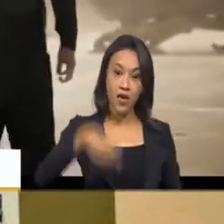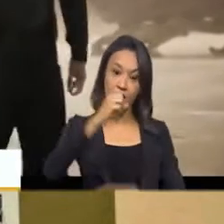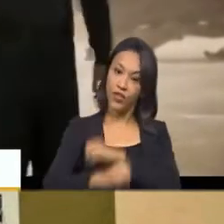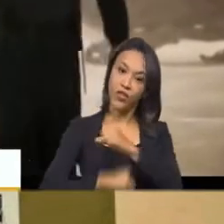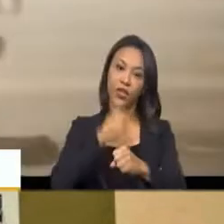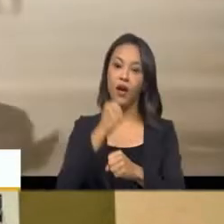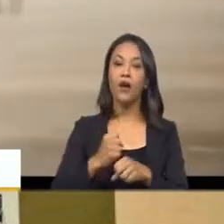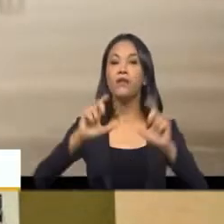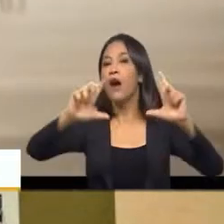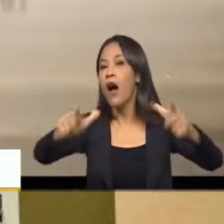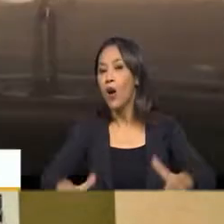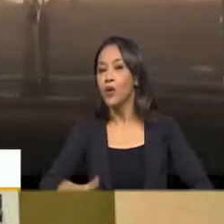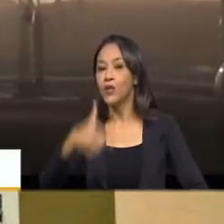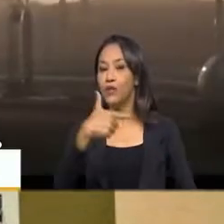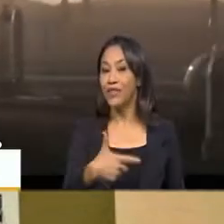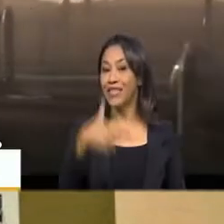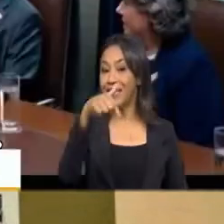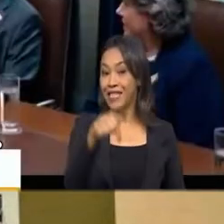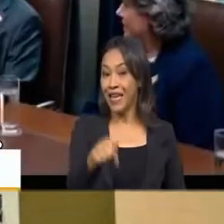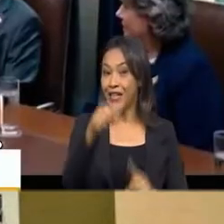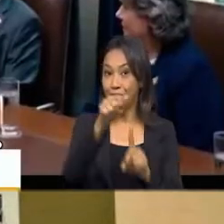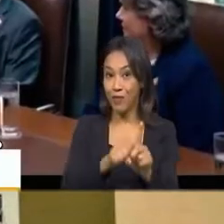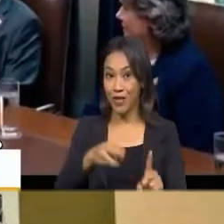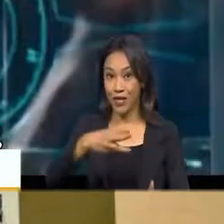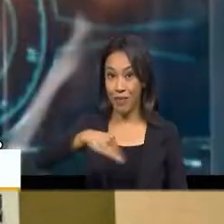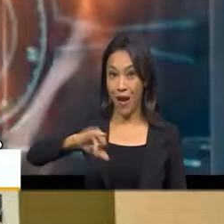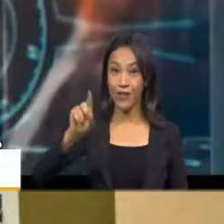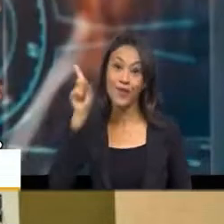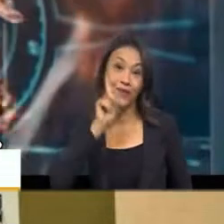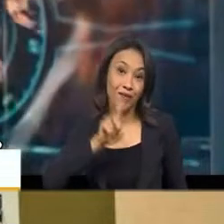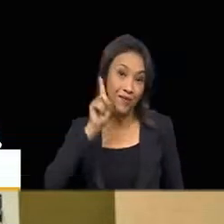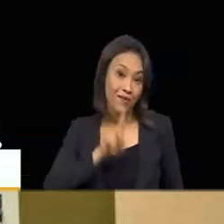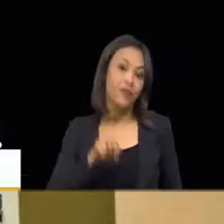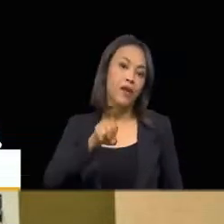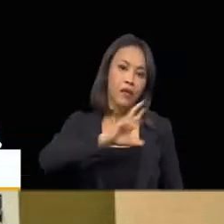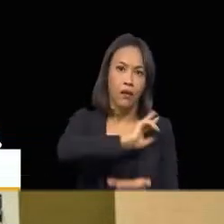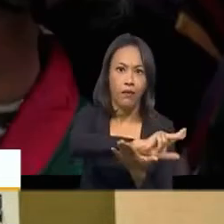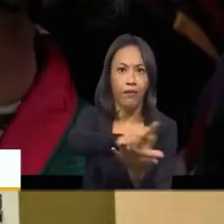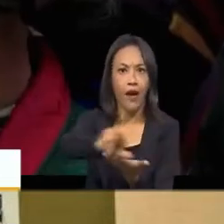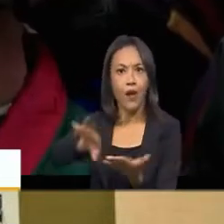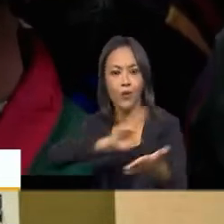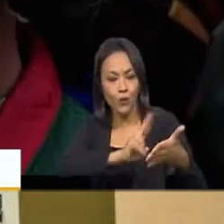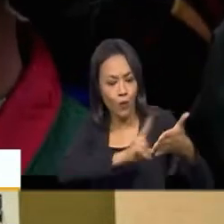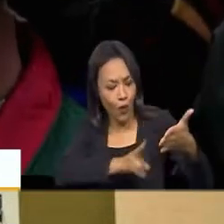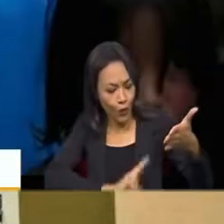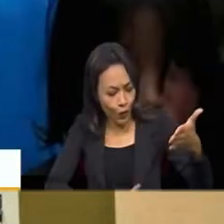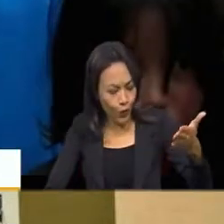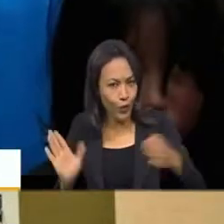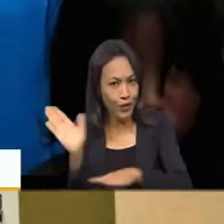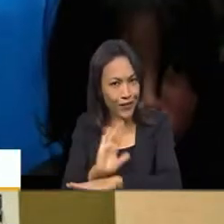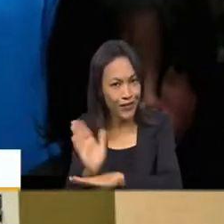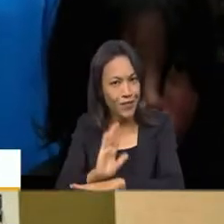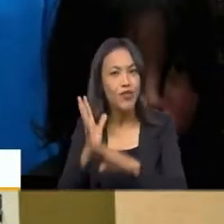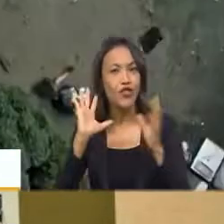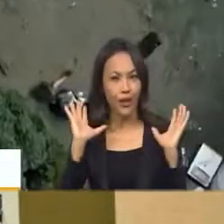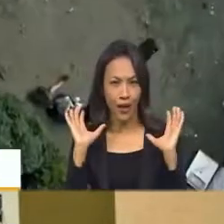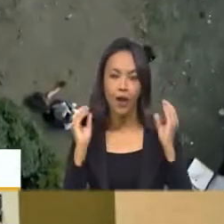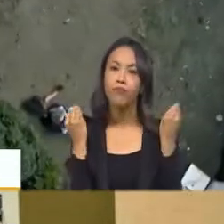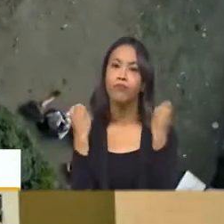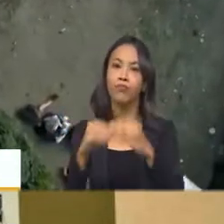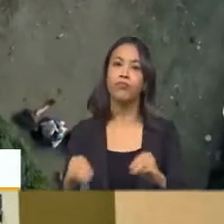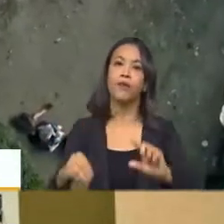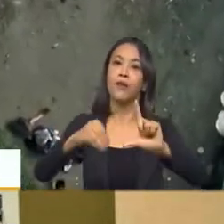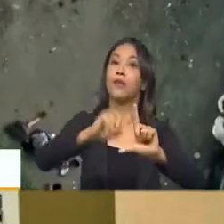streaming. A programação que está acontecendo, ela está sendo apresentada ao público em geral, mas tem-se